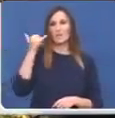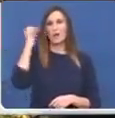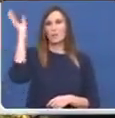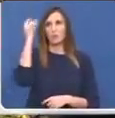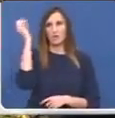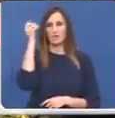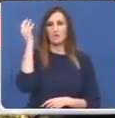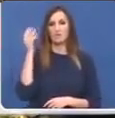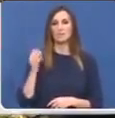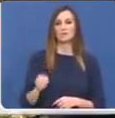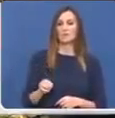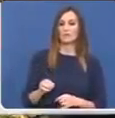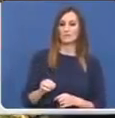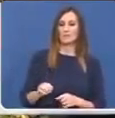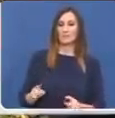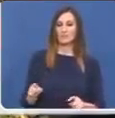ambulância.